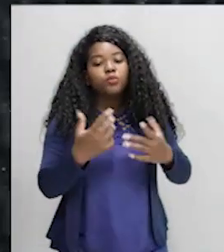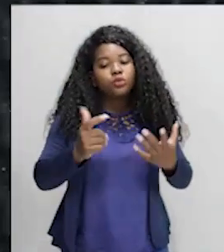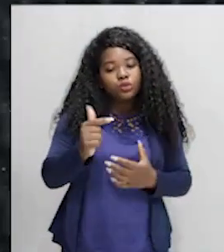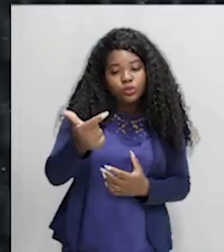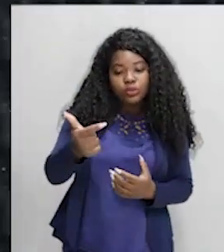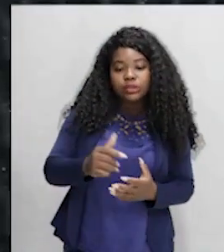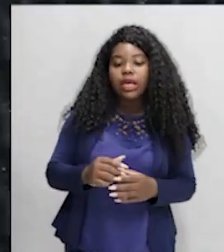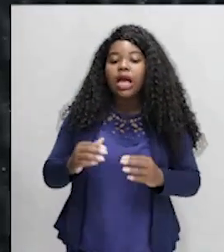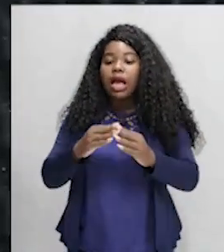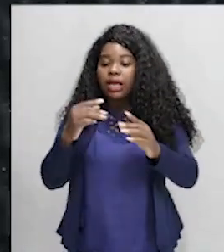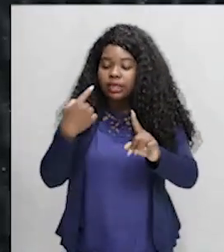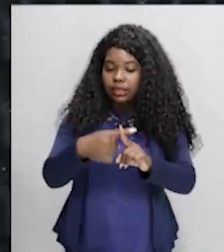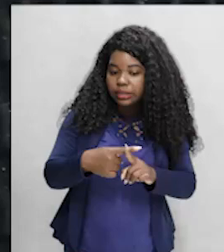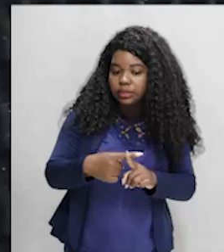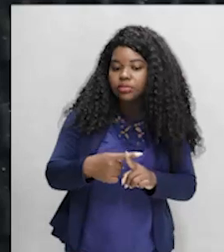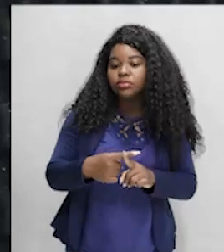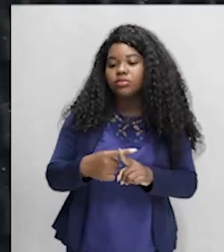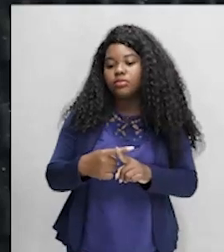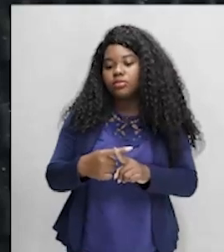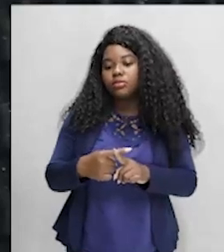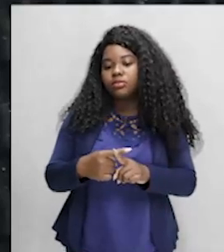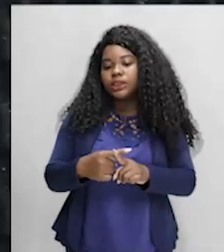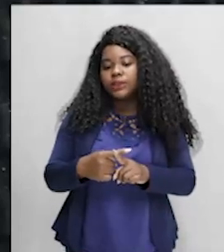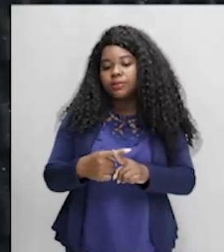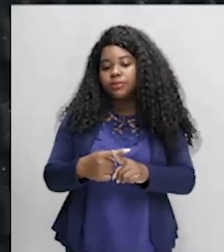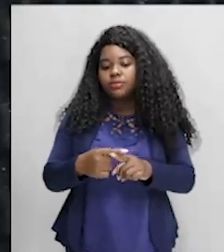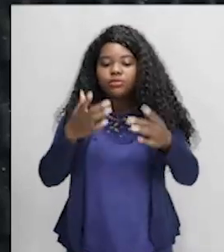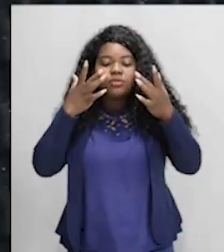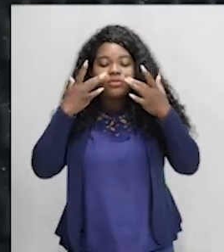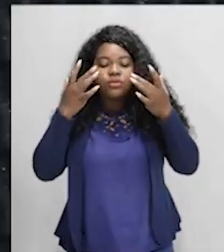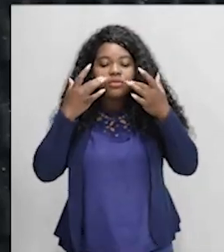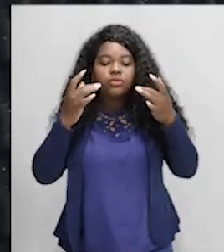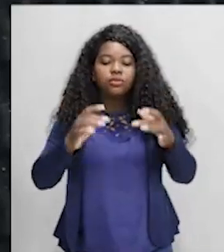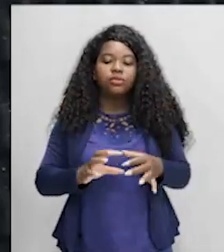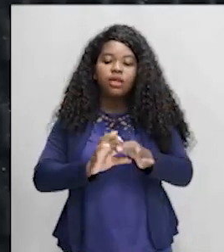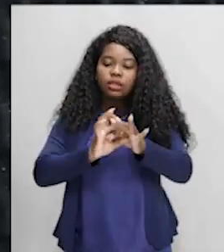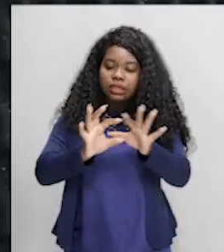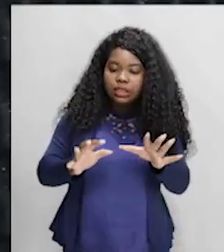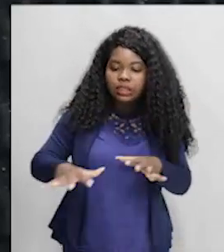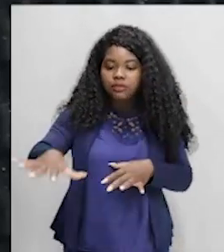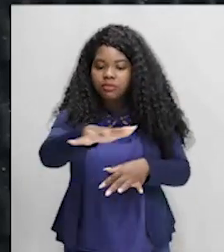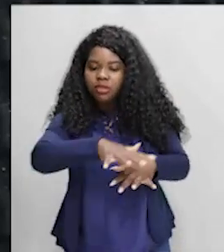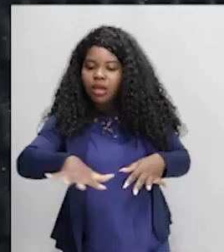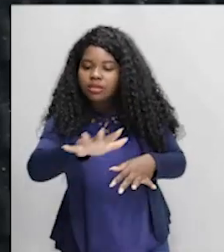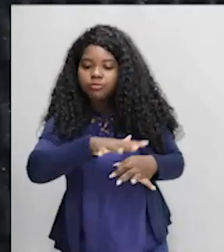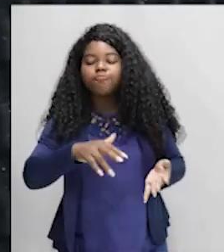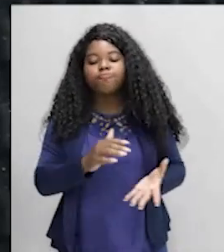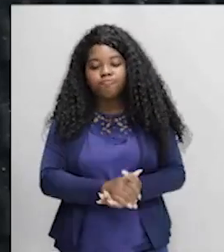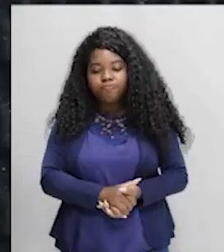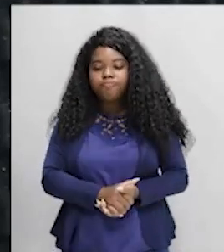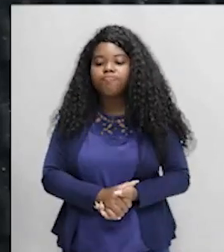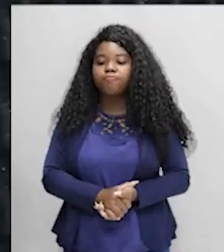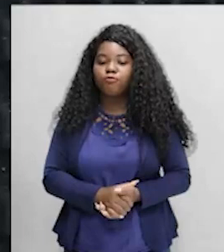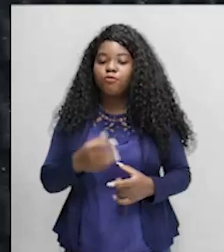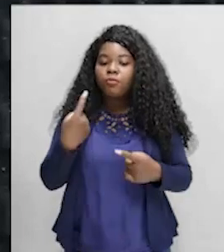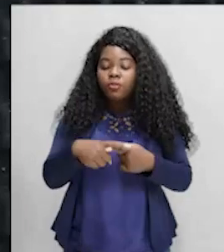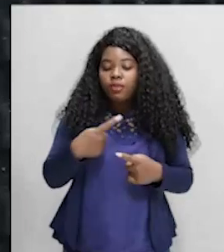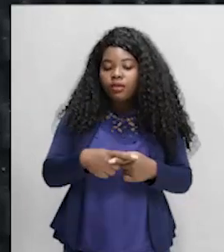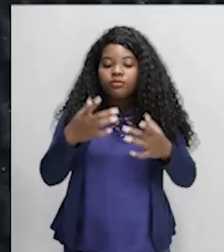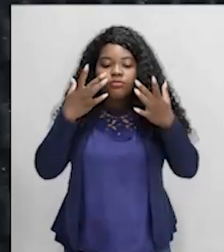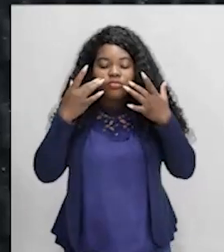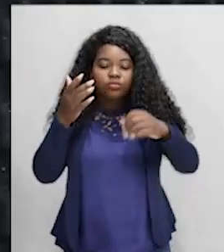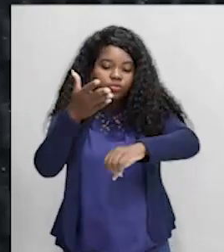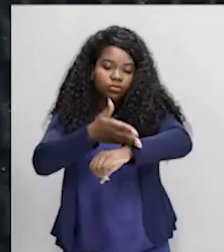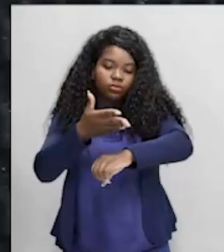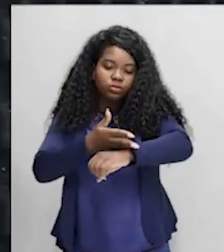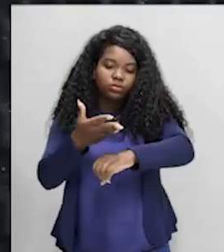começou a fazer no meio das ruas e o público todo ia junto. Por quê? Porque o teatro medieval ele é dividido de duas maneiras.